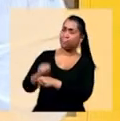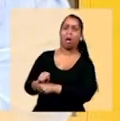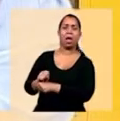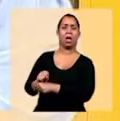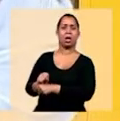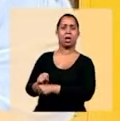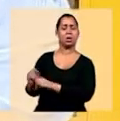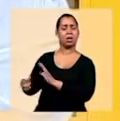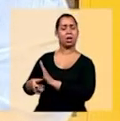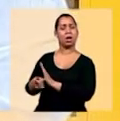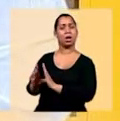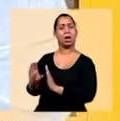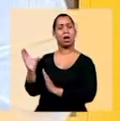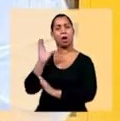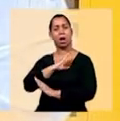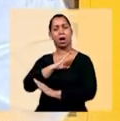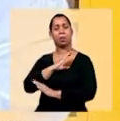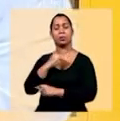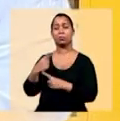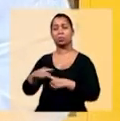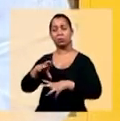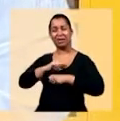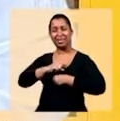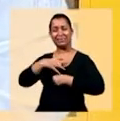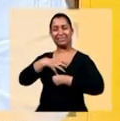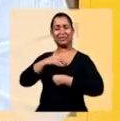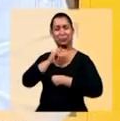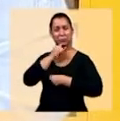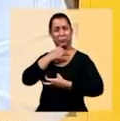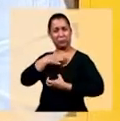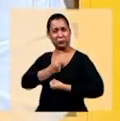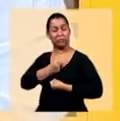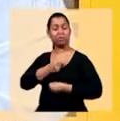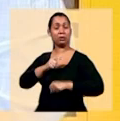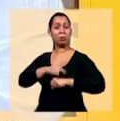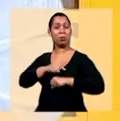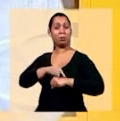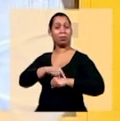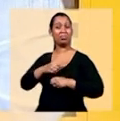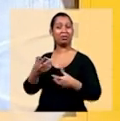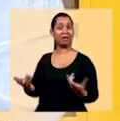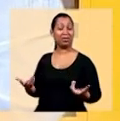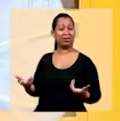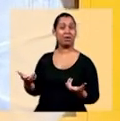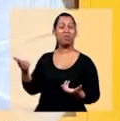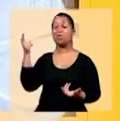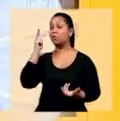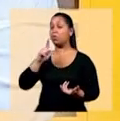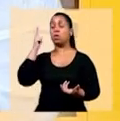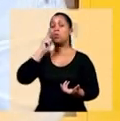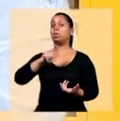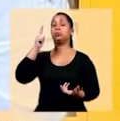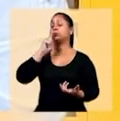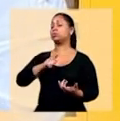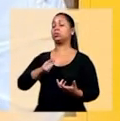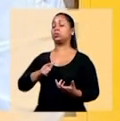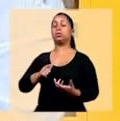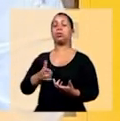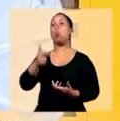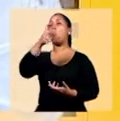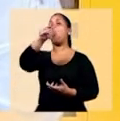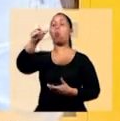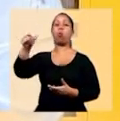que você pare com isso o quanto antes, porque também é nocivo para você. Não é? Porque vai chegar um momento que você não vai conseguir se